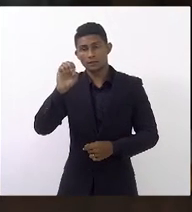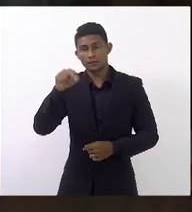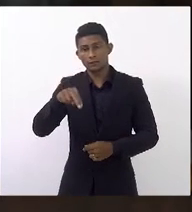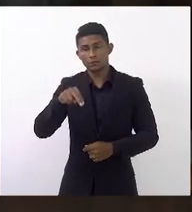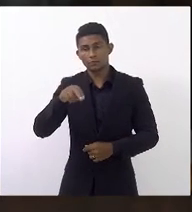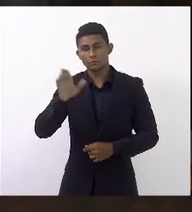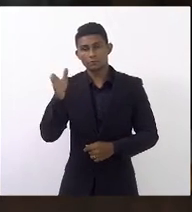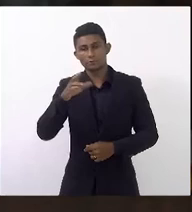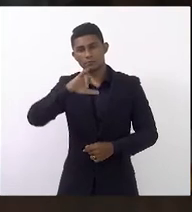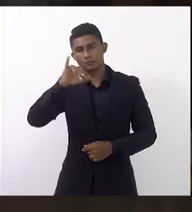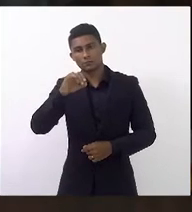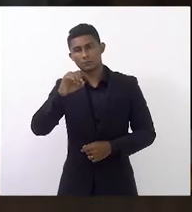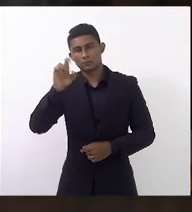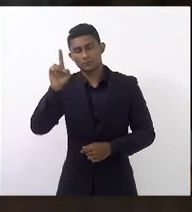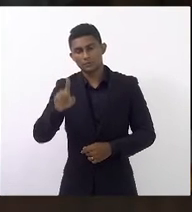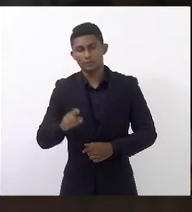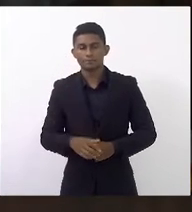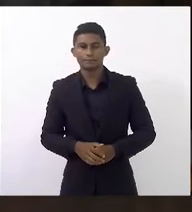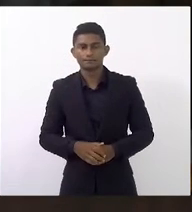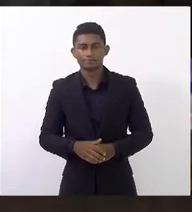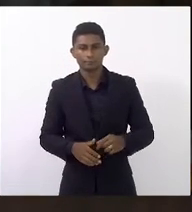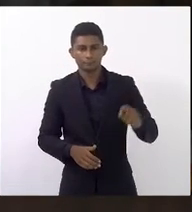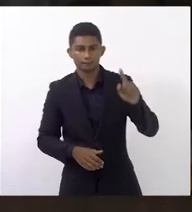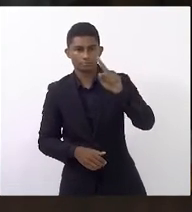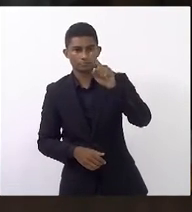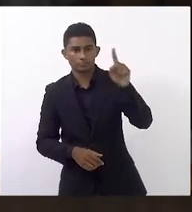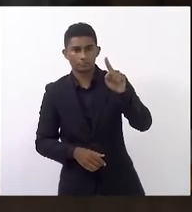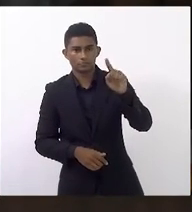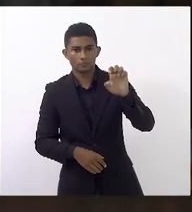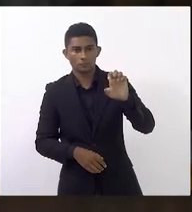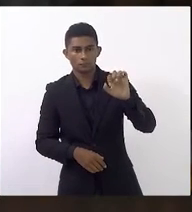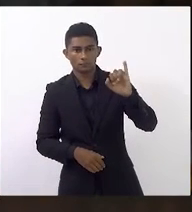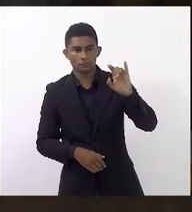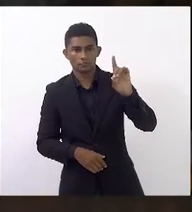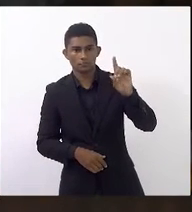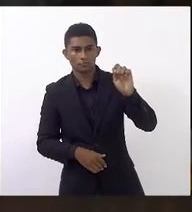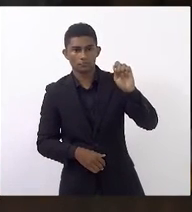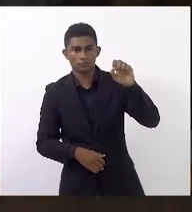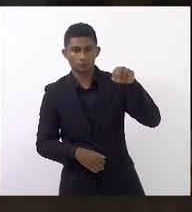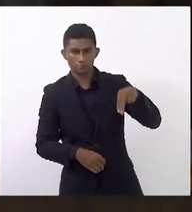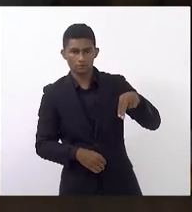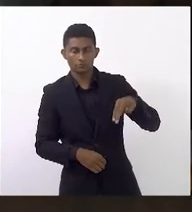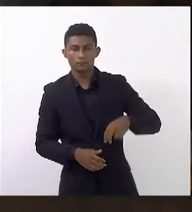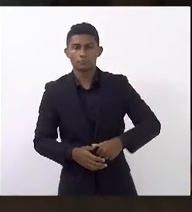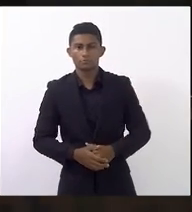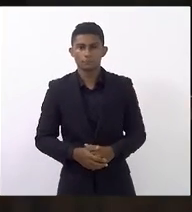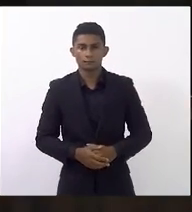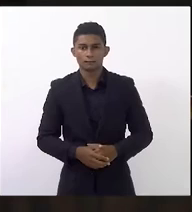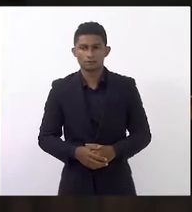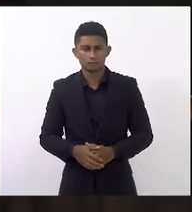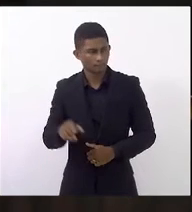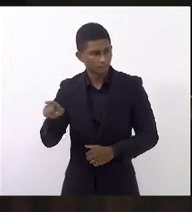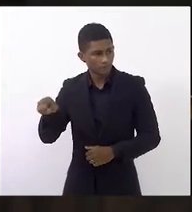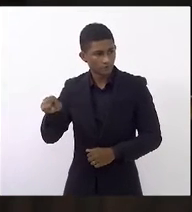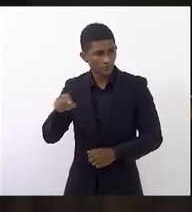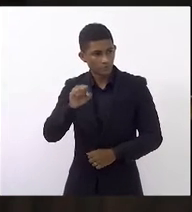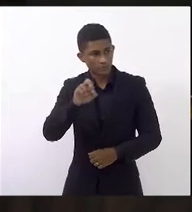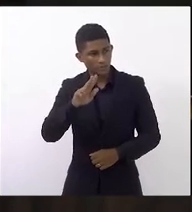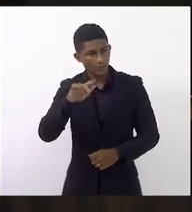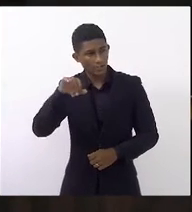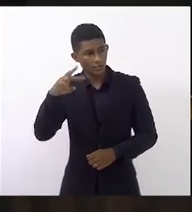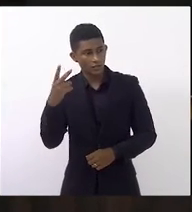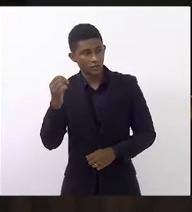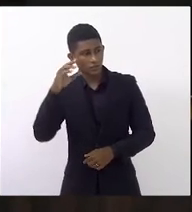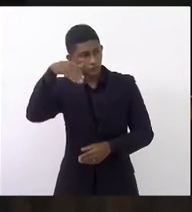Deputada Zeidan. Deputado Serginho, vota sim. Deputado,